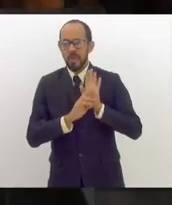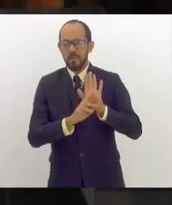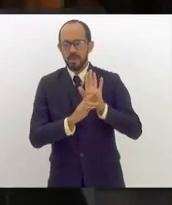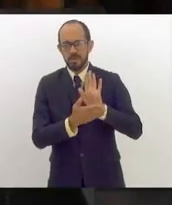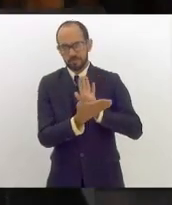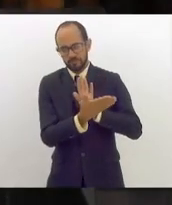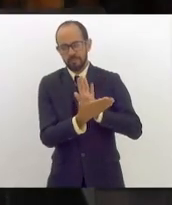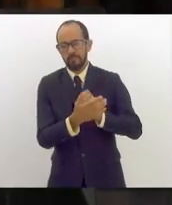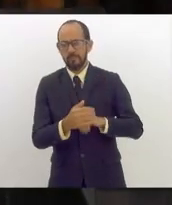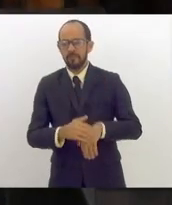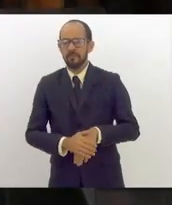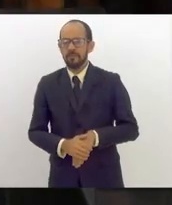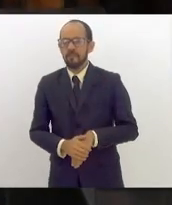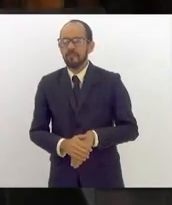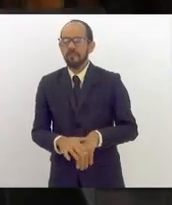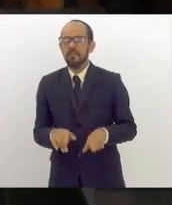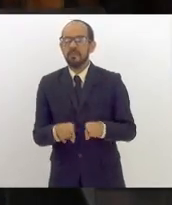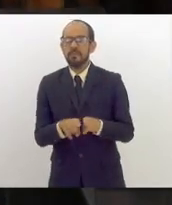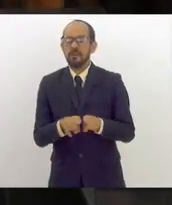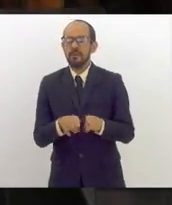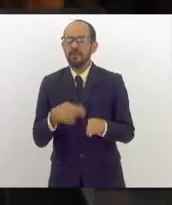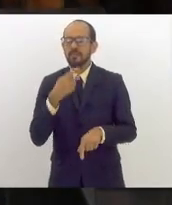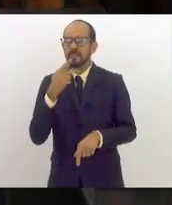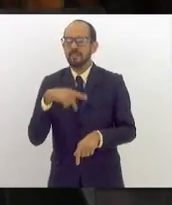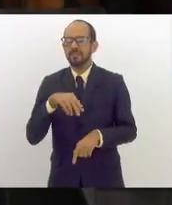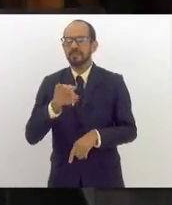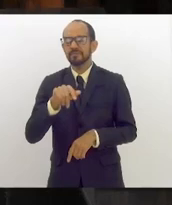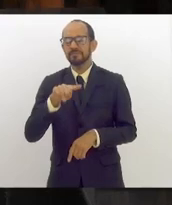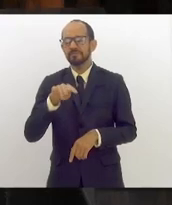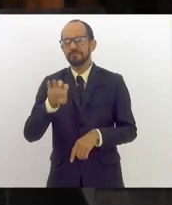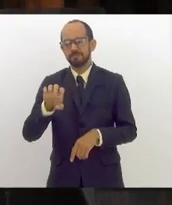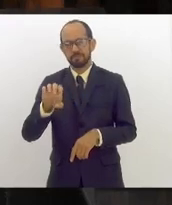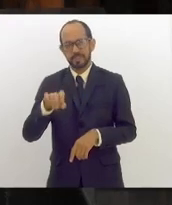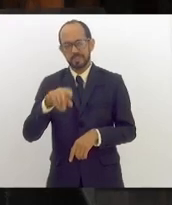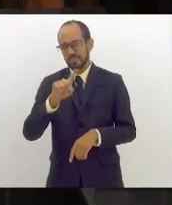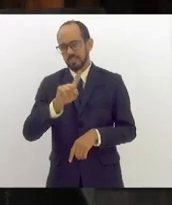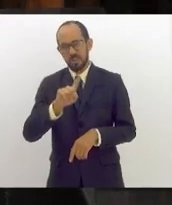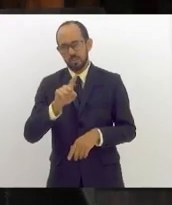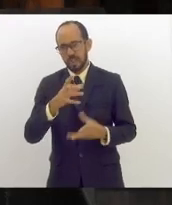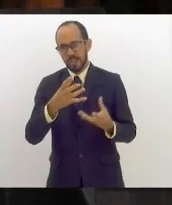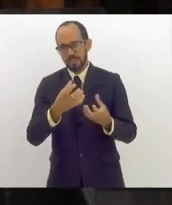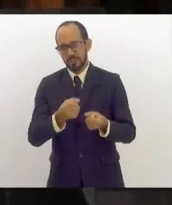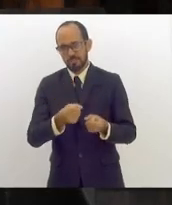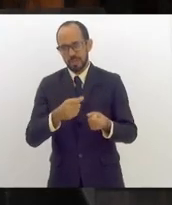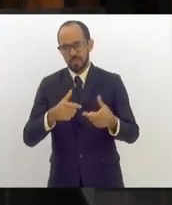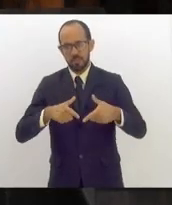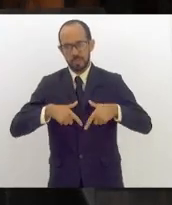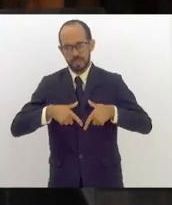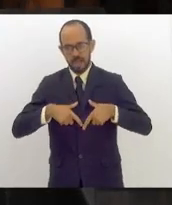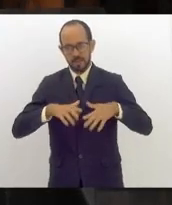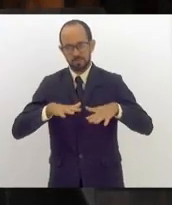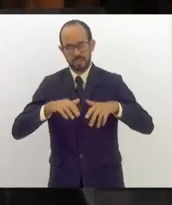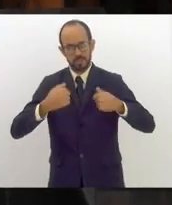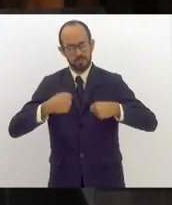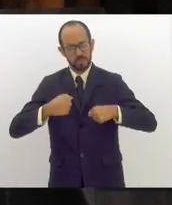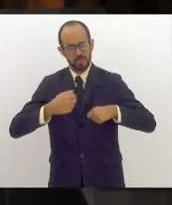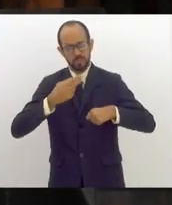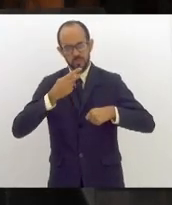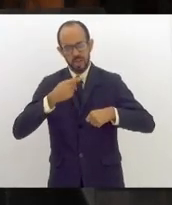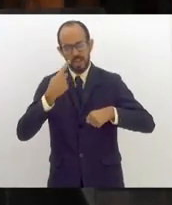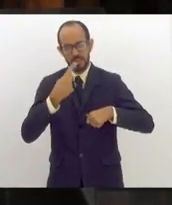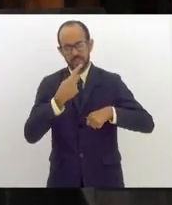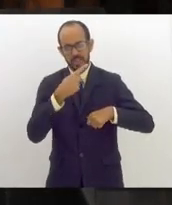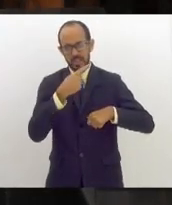falar de Felipe Santa Cruz Felipe Santa Cruz Não tá recebendo a medalha Tiradentes hoje mas eu tenho que falar de Felipe Santa Cruz